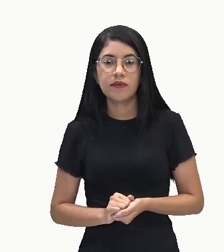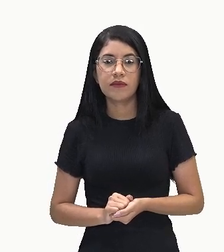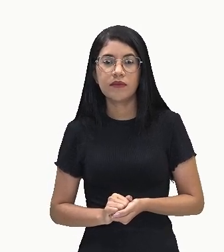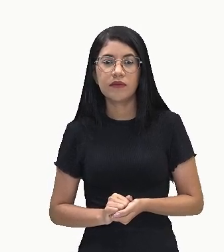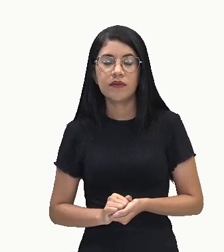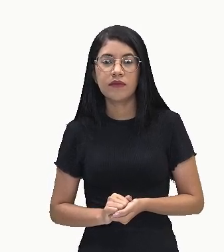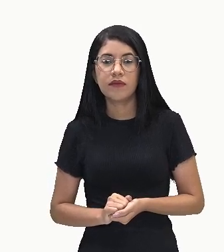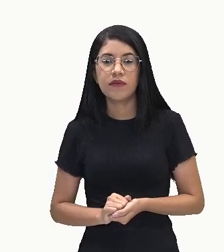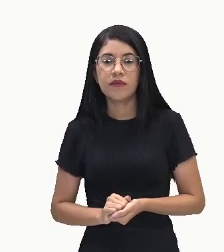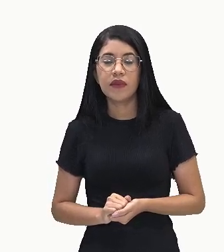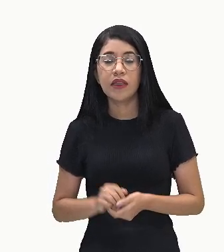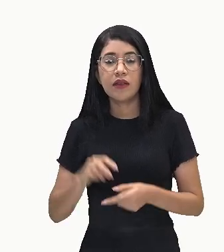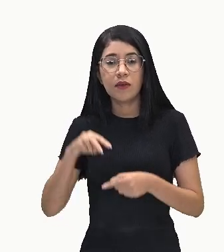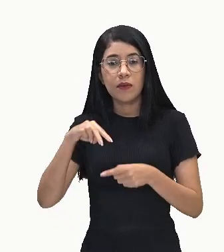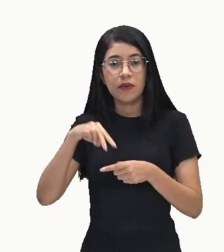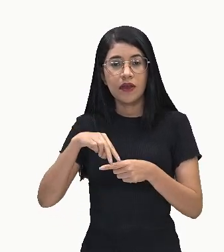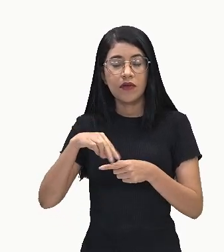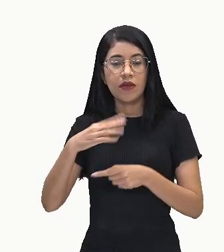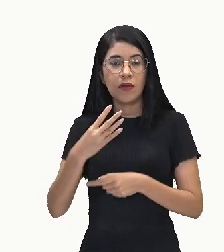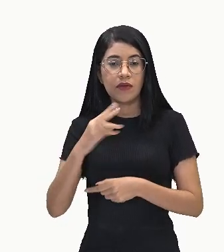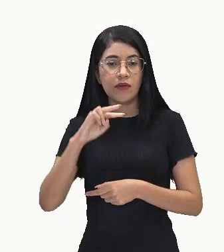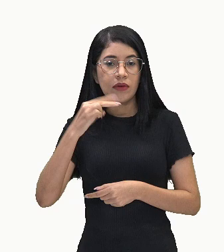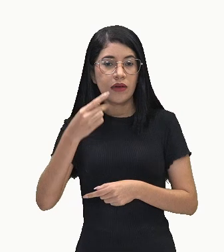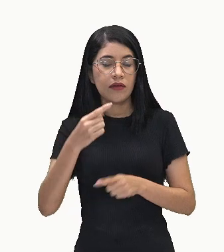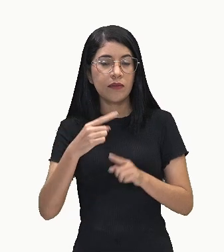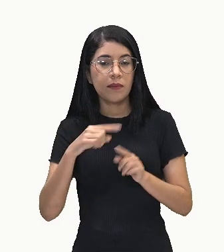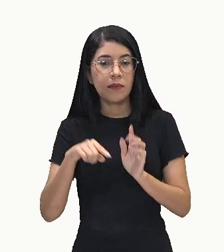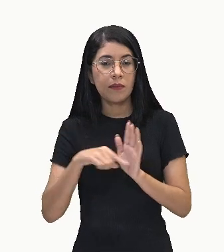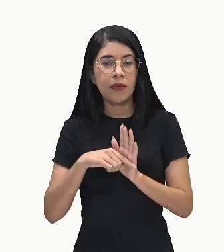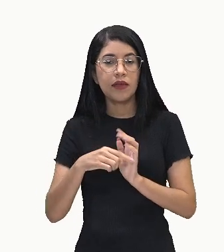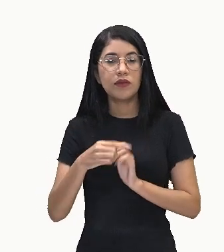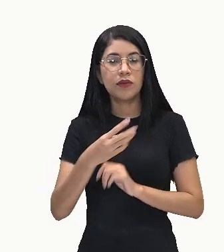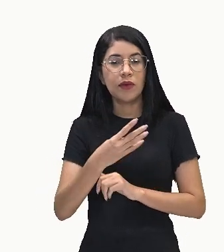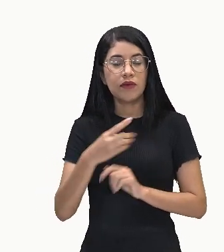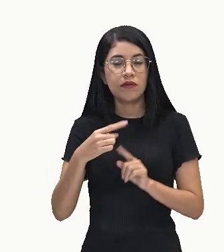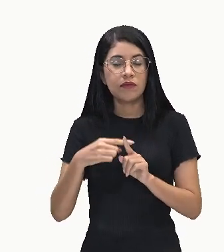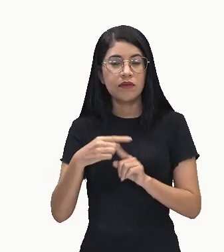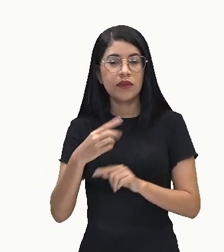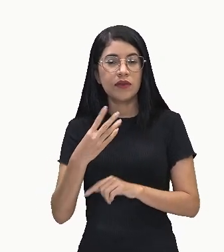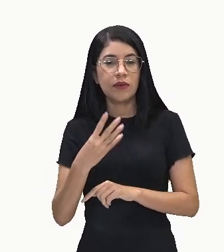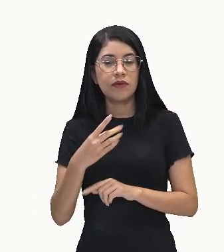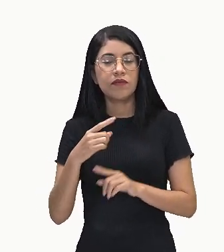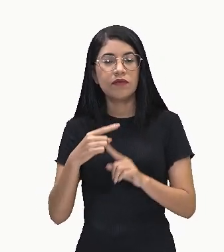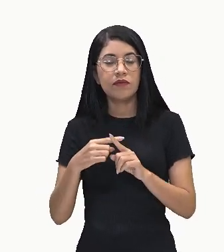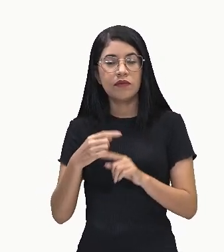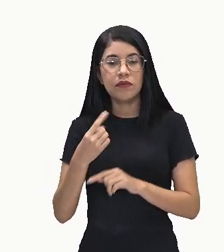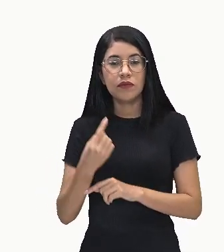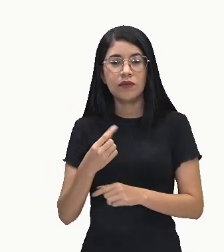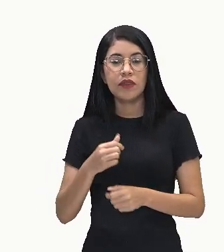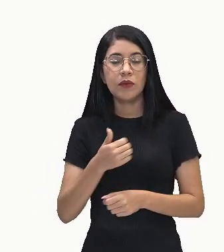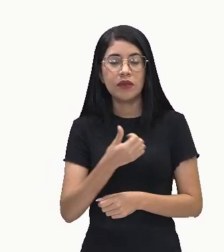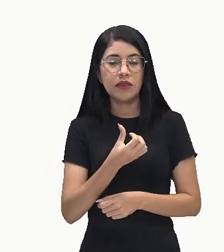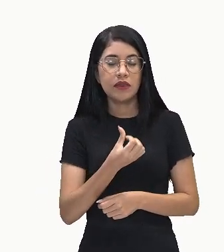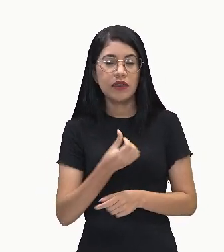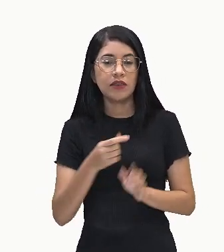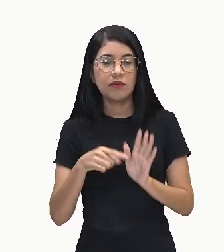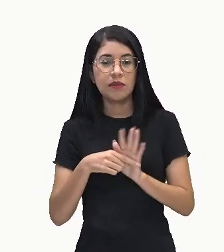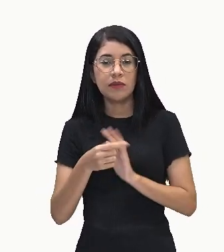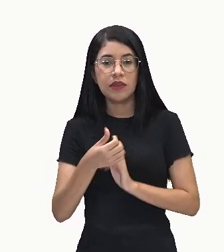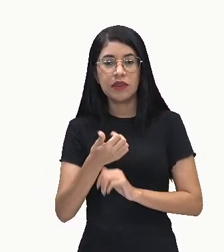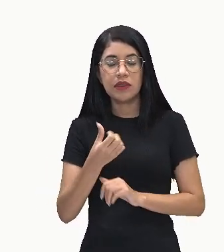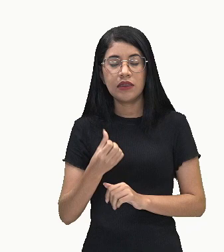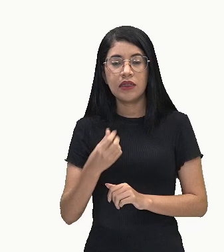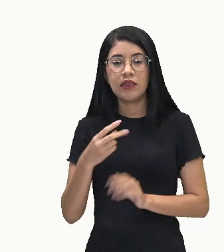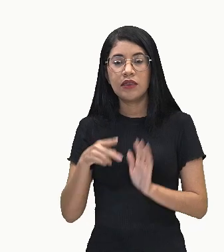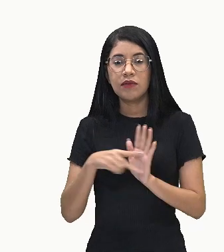Delta igual 4 ao quadrado, 16, menos 4 vezes 4, 16, vezes 1, 16. E 16 menos 16 igual a